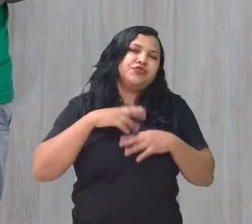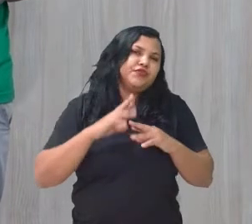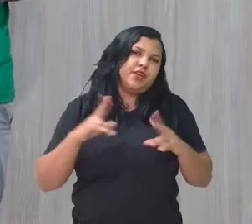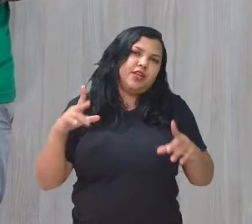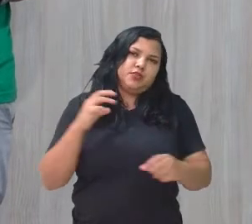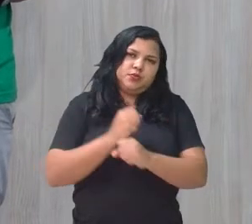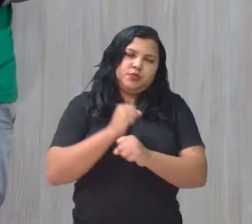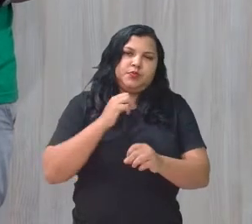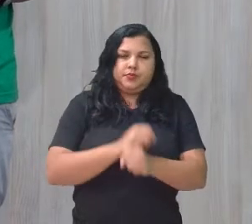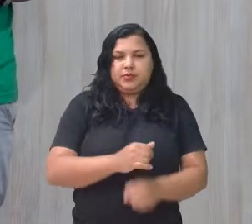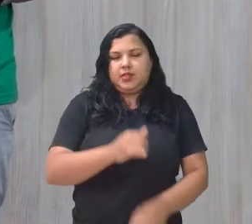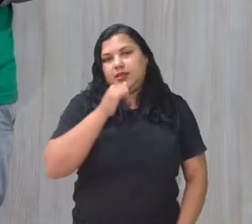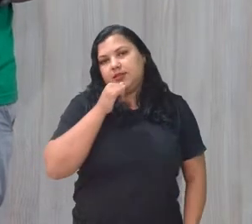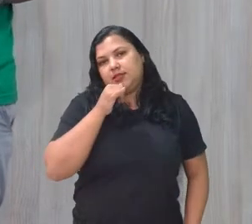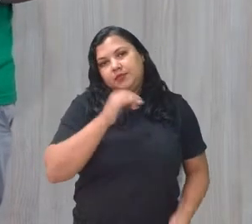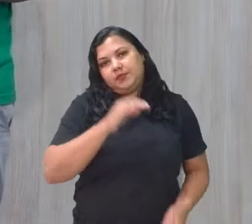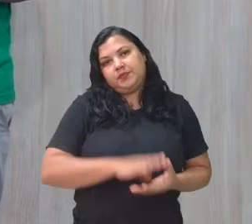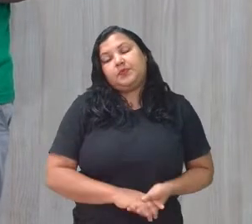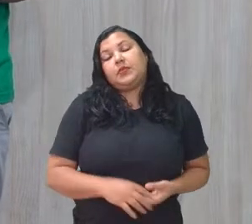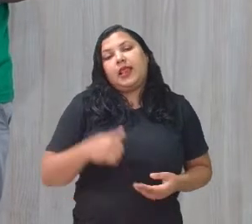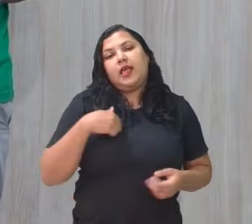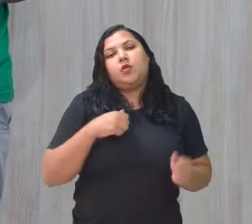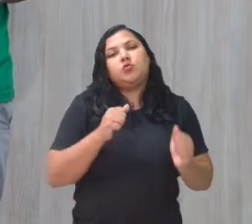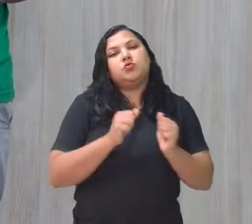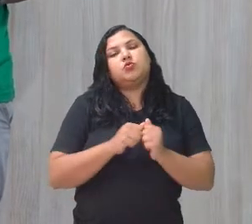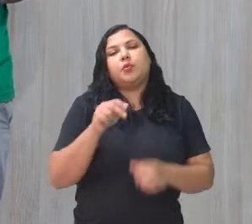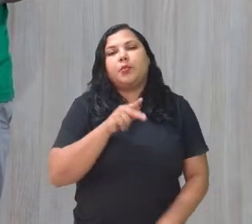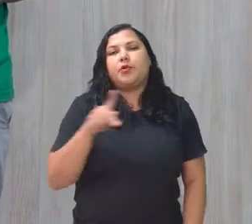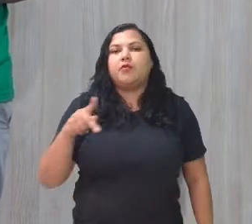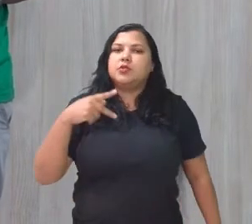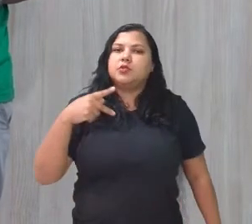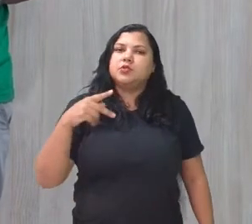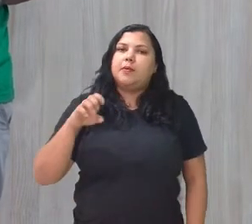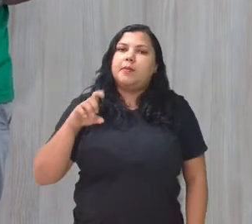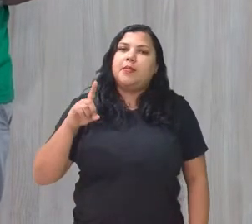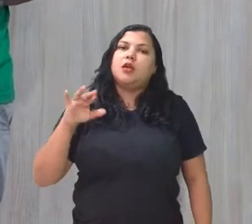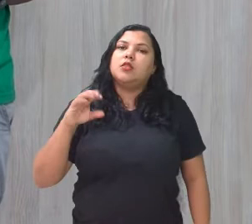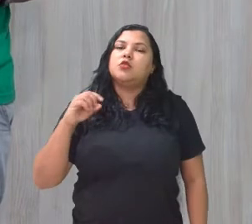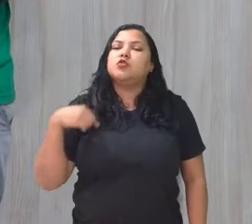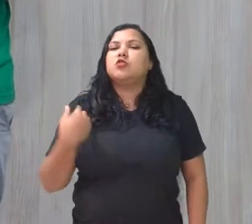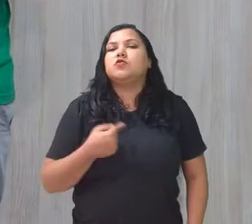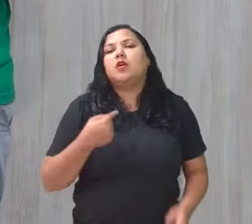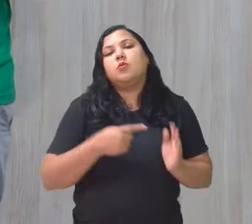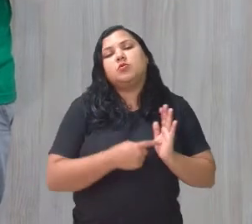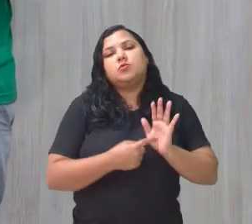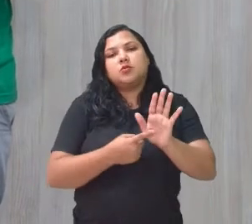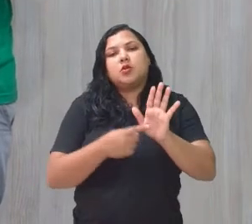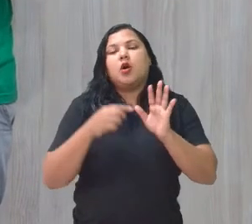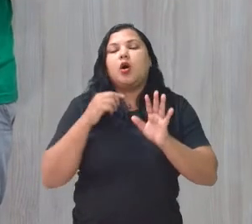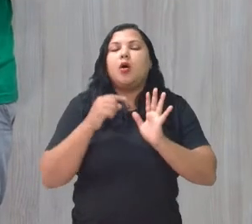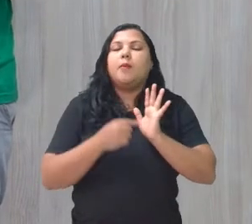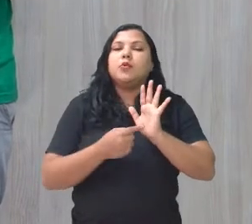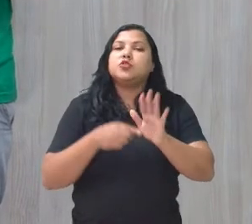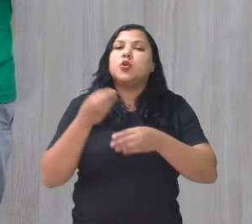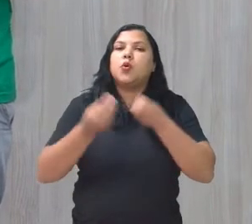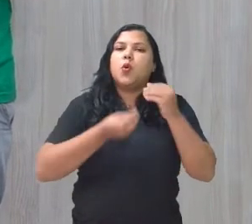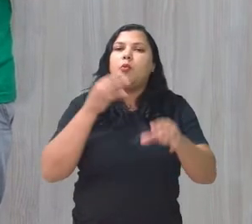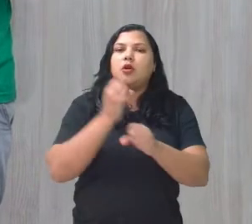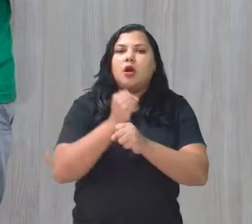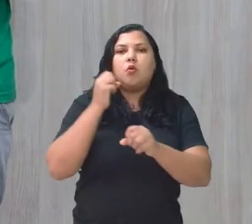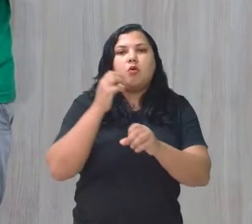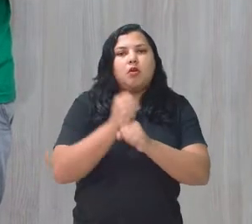certo? A gente aqui, eu, professor Pedro, a gente vai montar até num dado momento como calcular a porcentagem